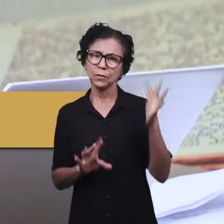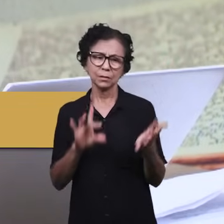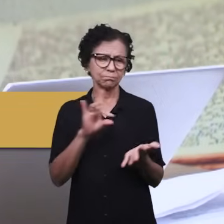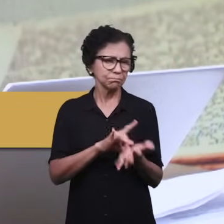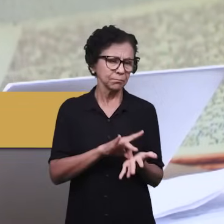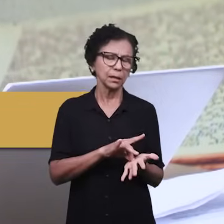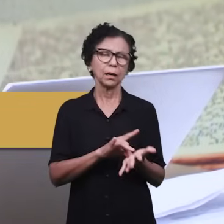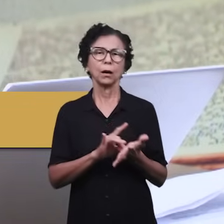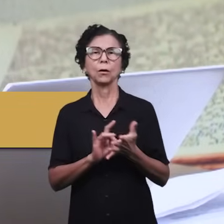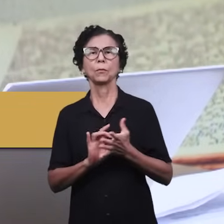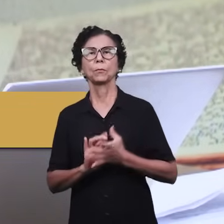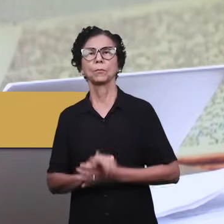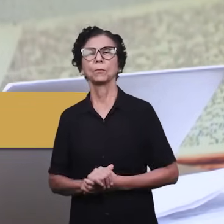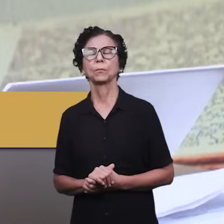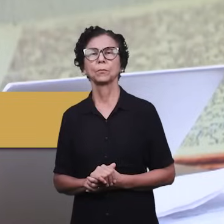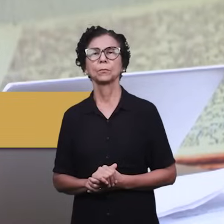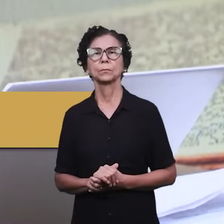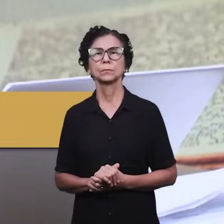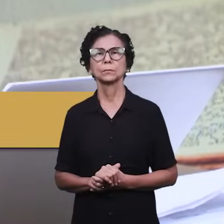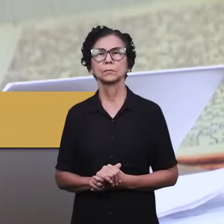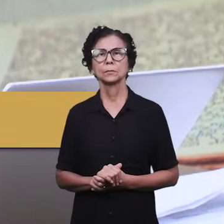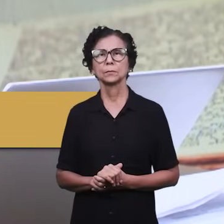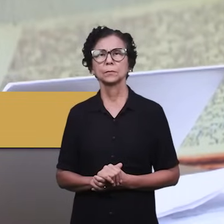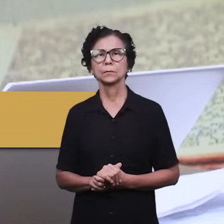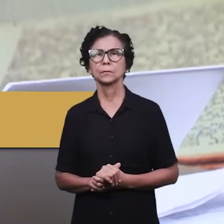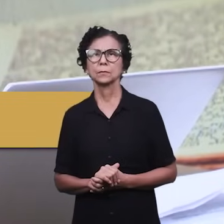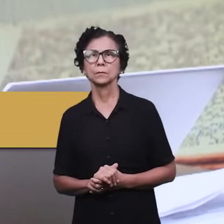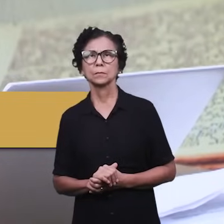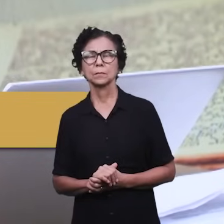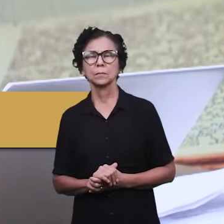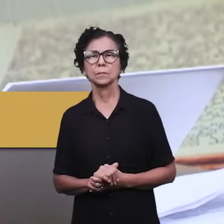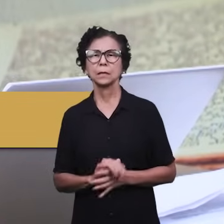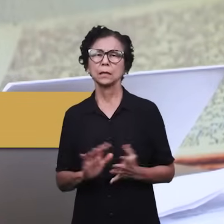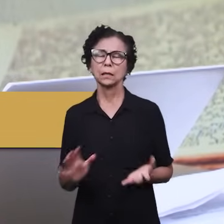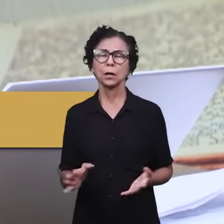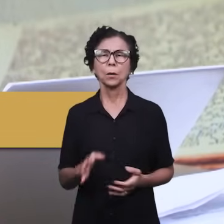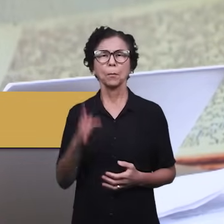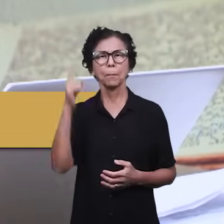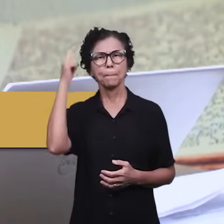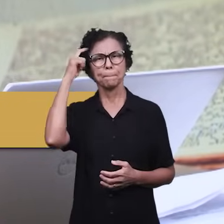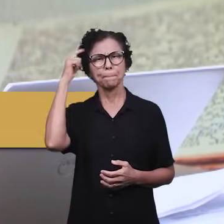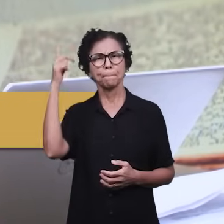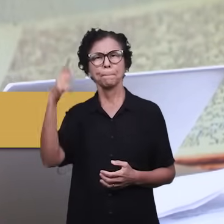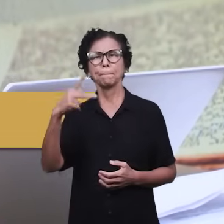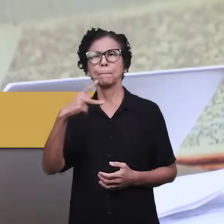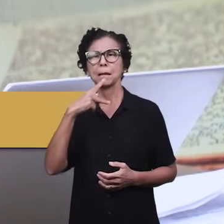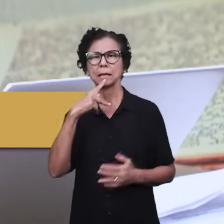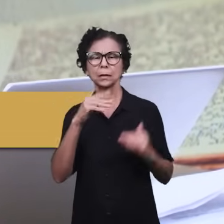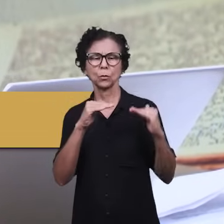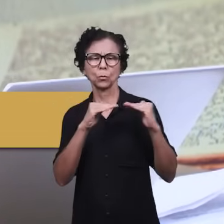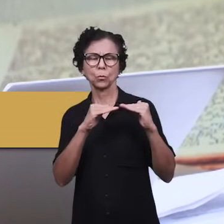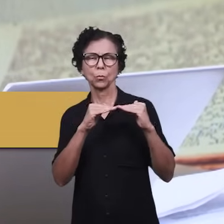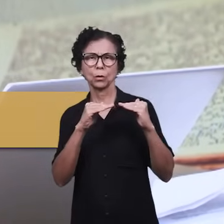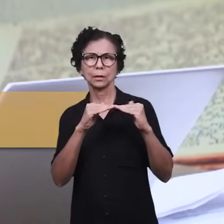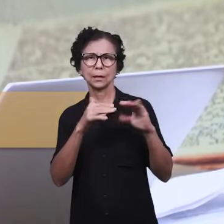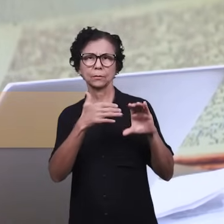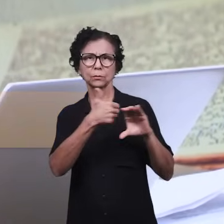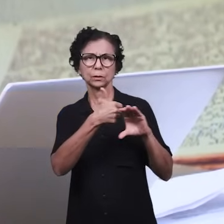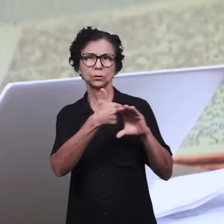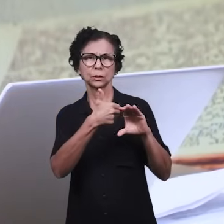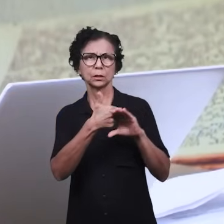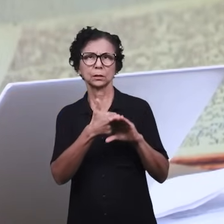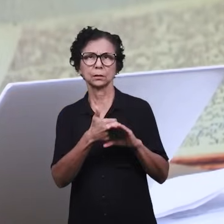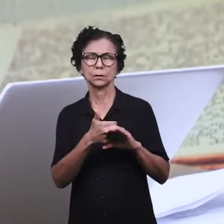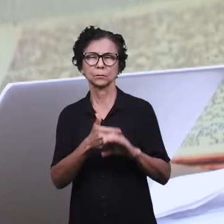filosófica, era o cristianismo. Então ele entendia, achava que Platão estivesse inteiramente de acordo com a verdade do